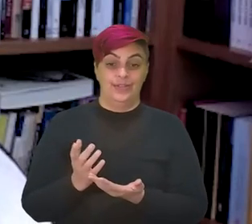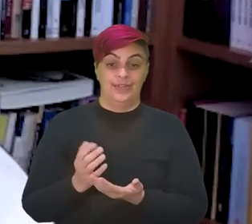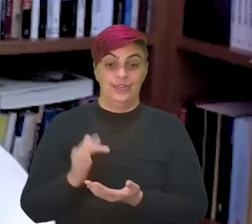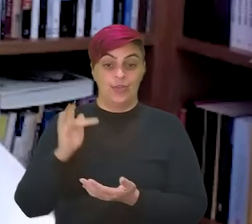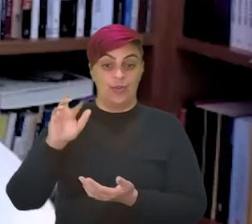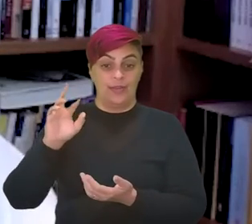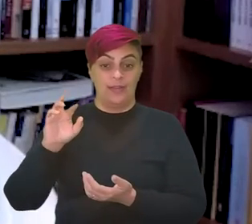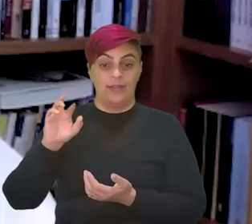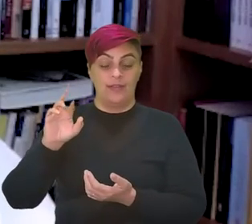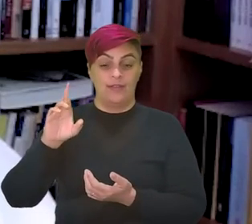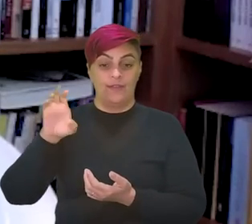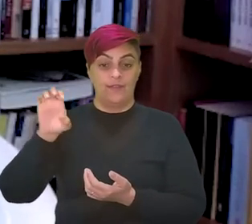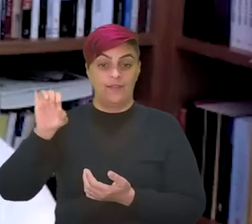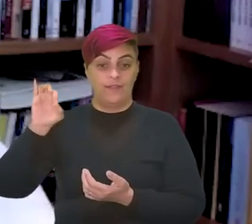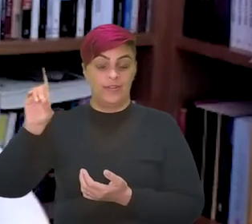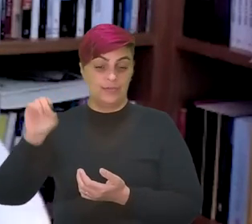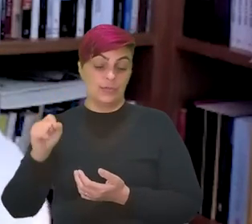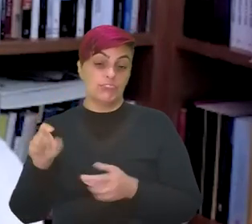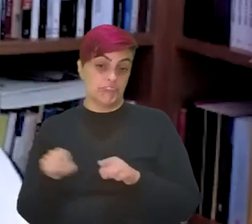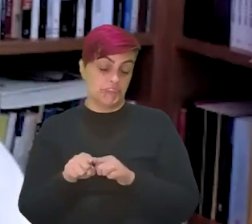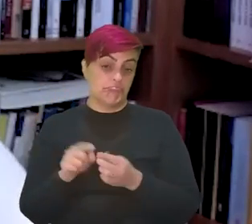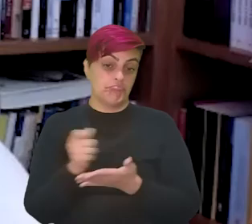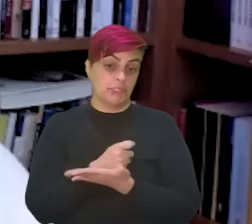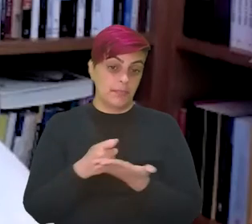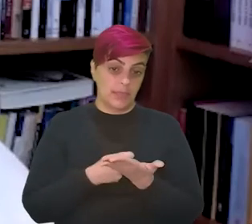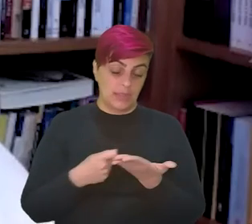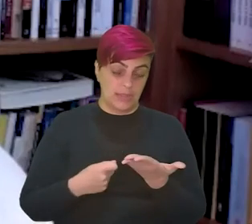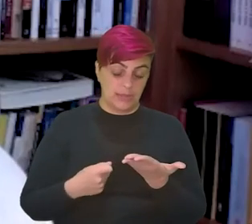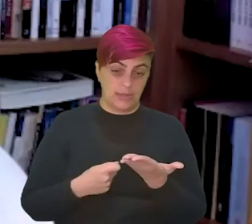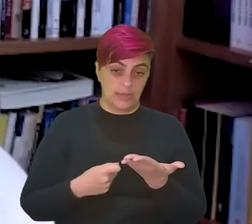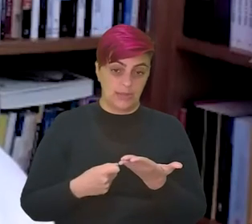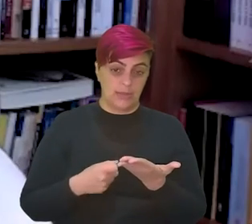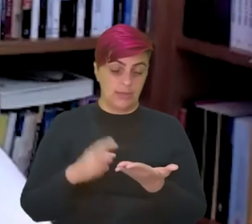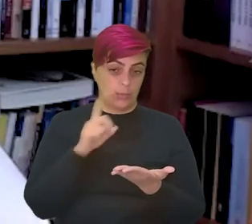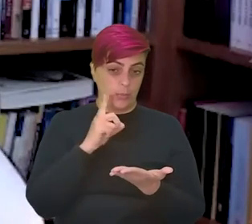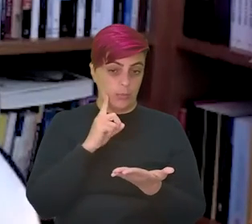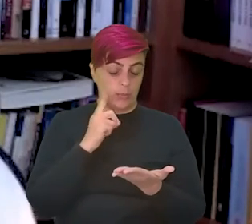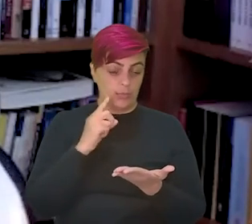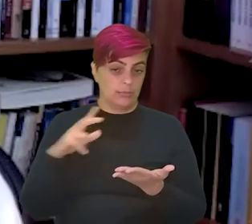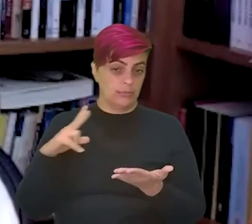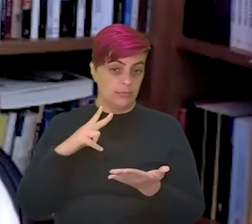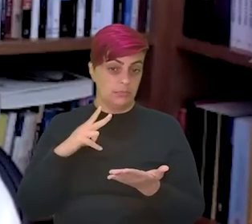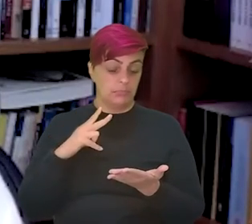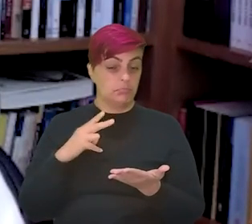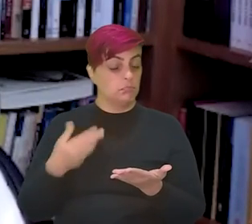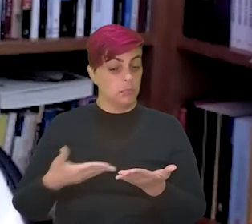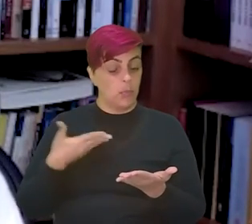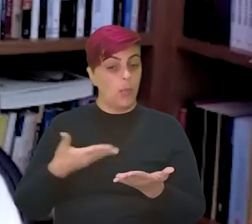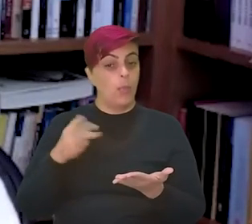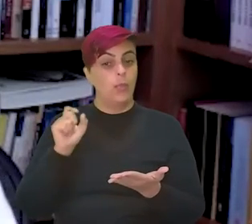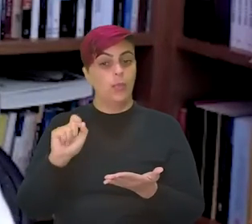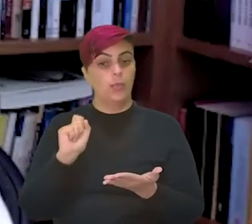E o Freud, ao escrever o diário, né, o que o motivava era quase